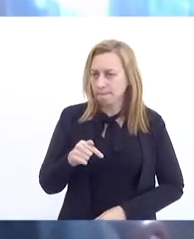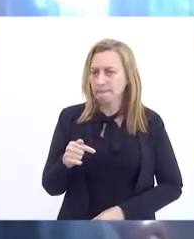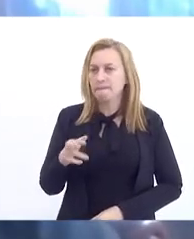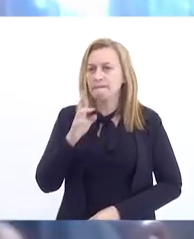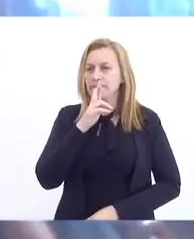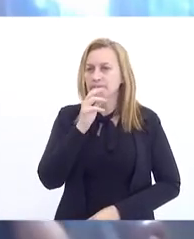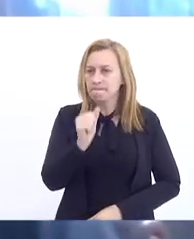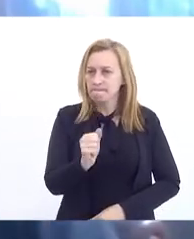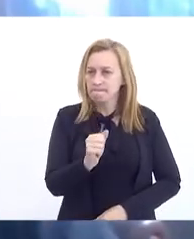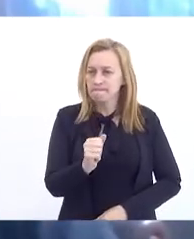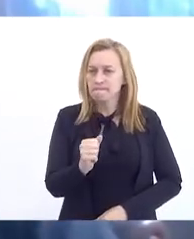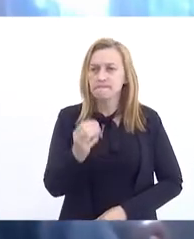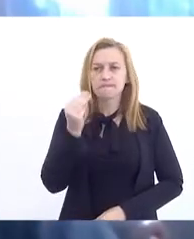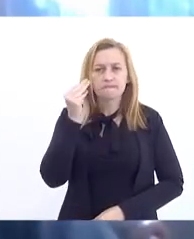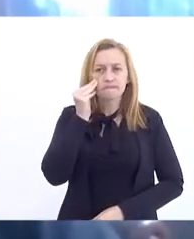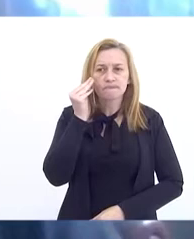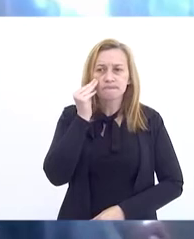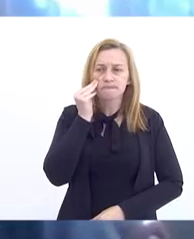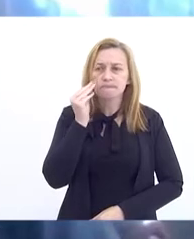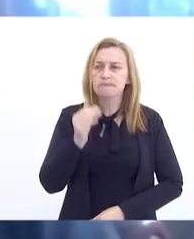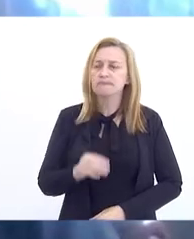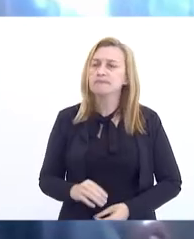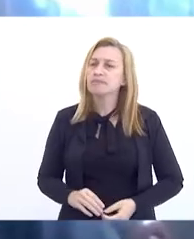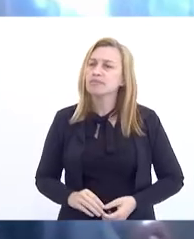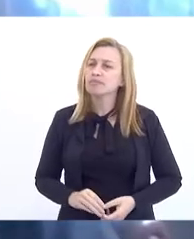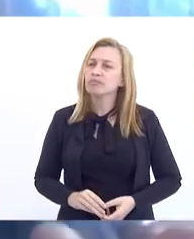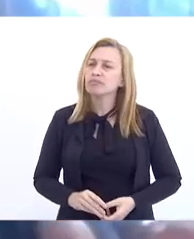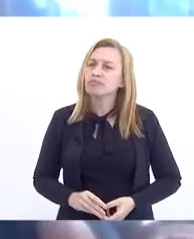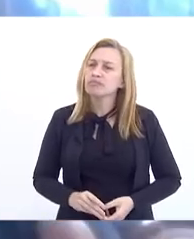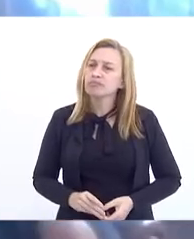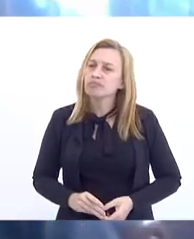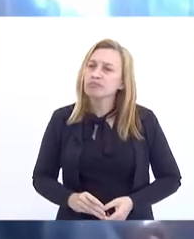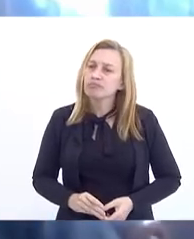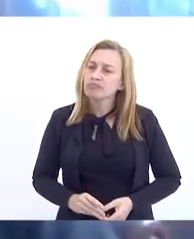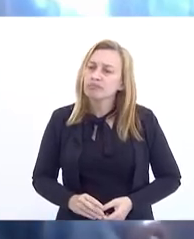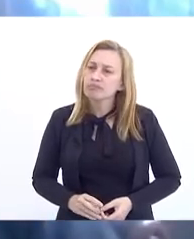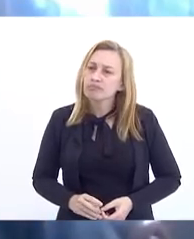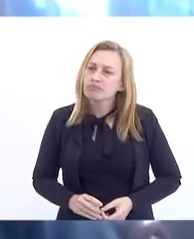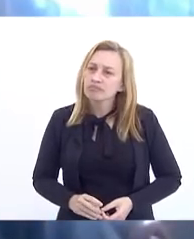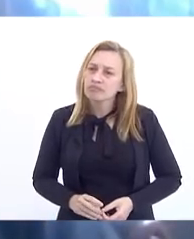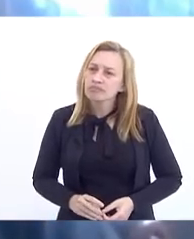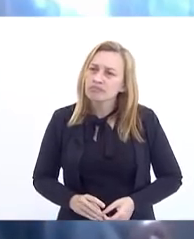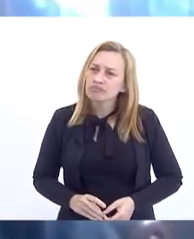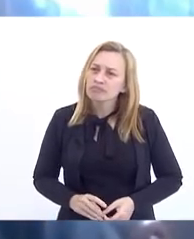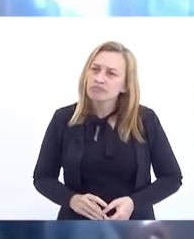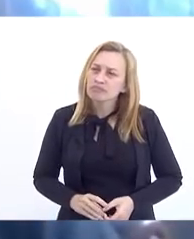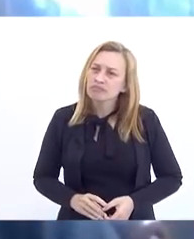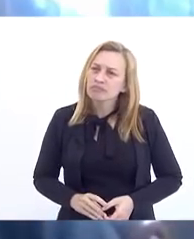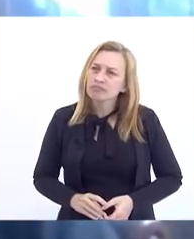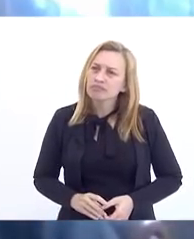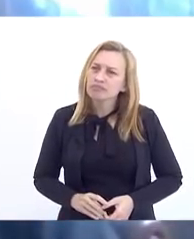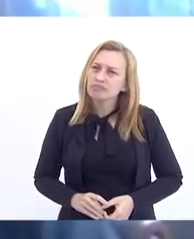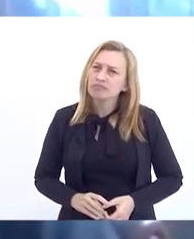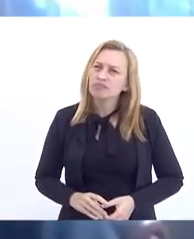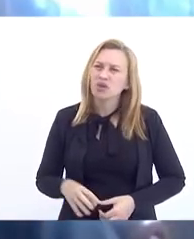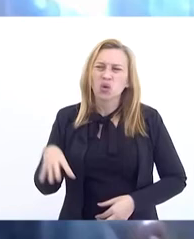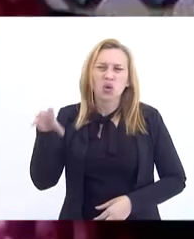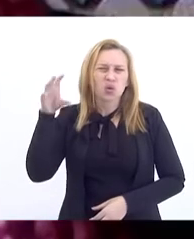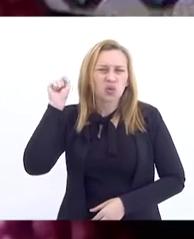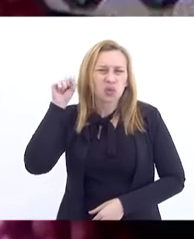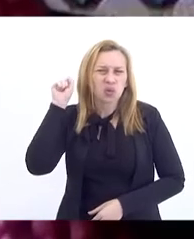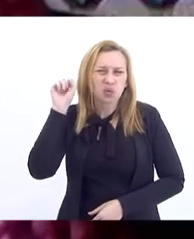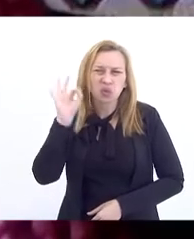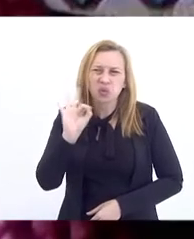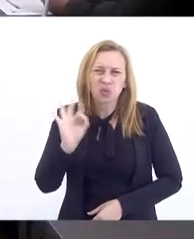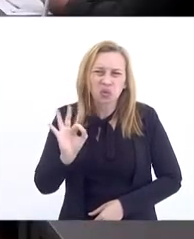Favorinho, e da Mônica. Se tiver, dessa altura aqui para baixo... Deputado Mico, está muito baixo o seu som.